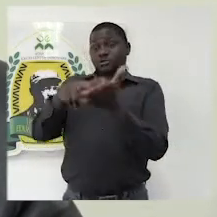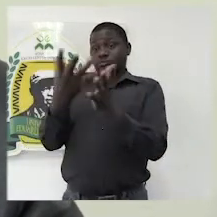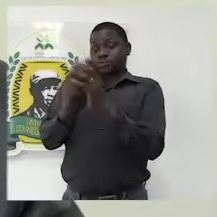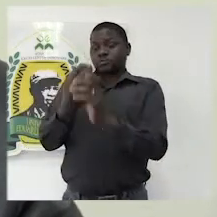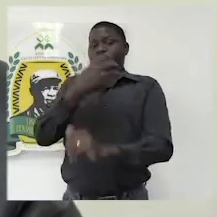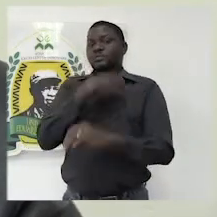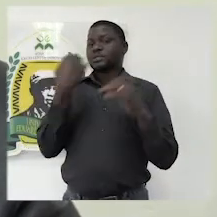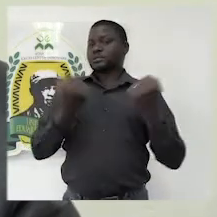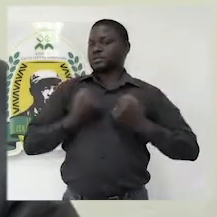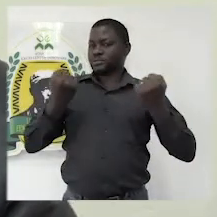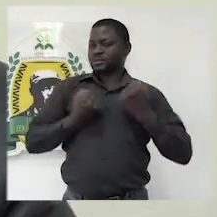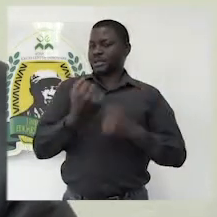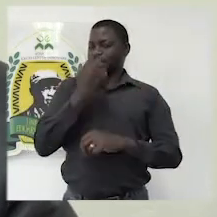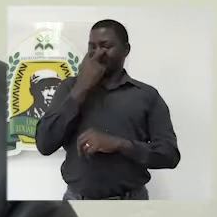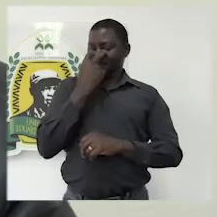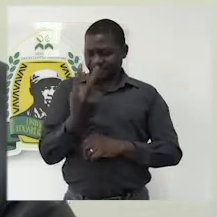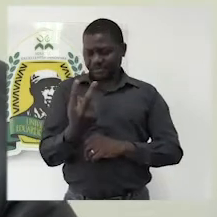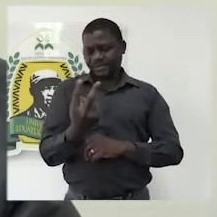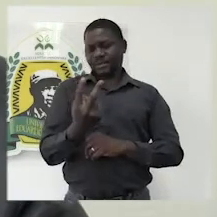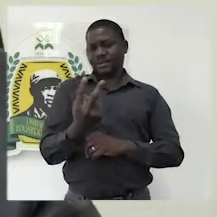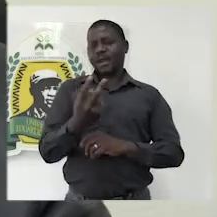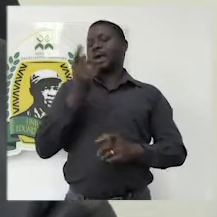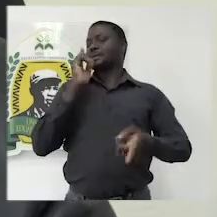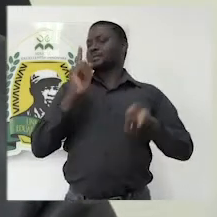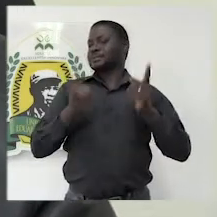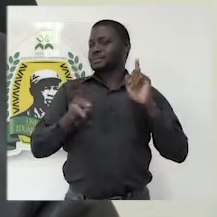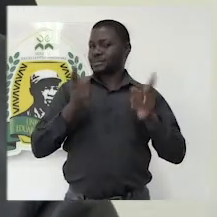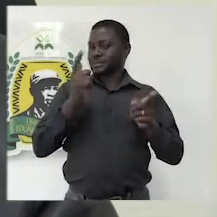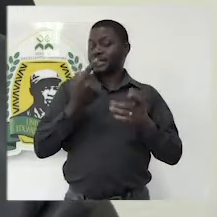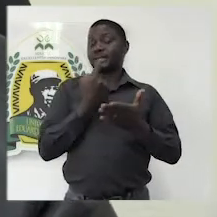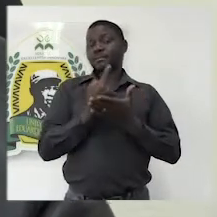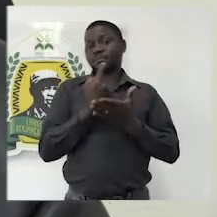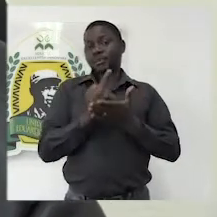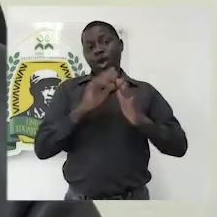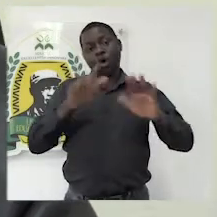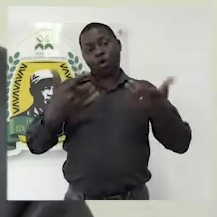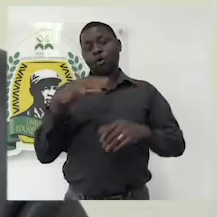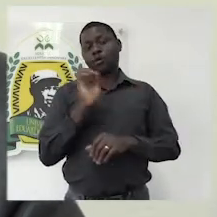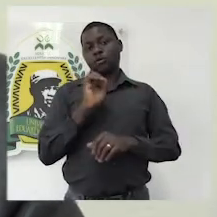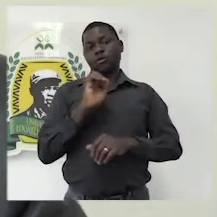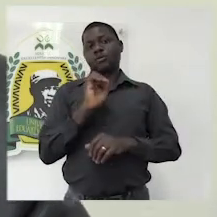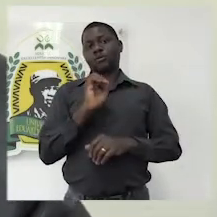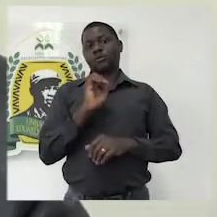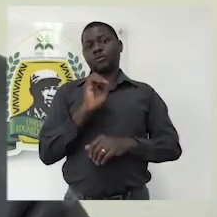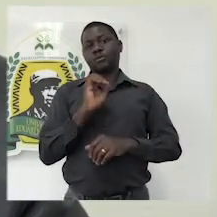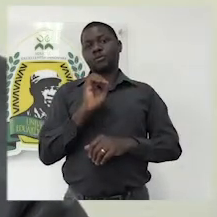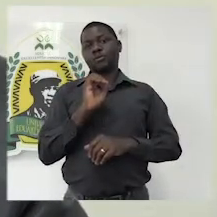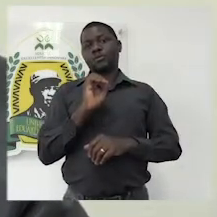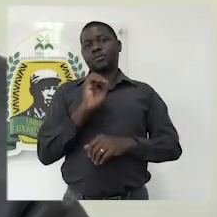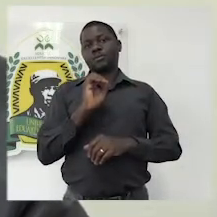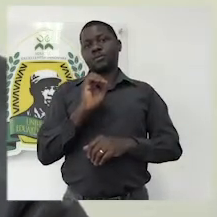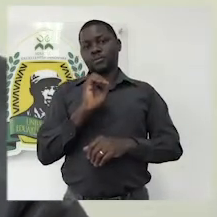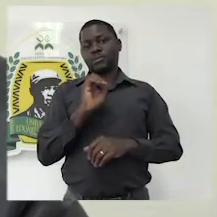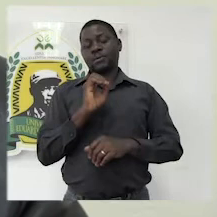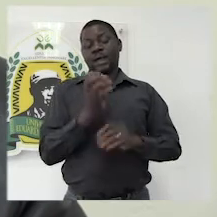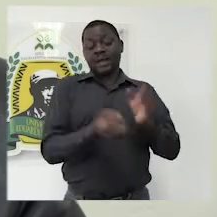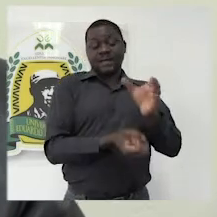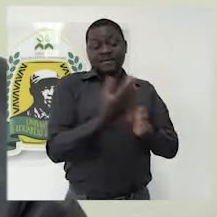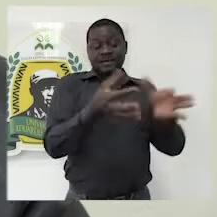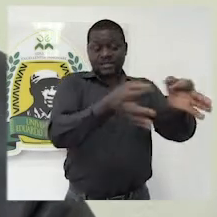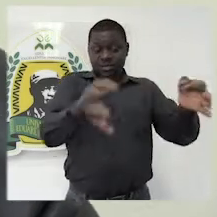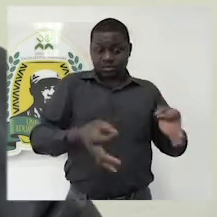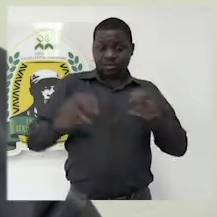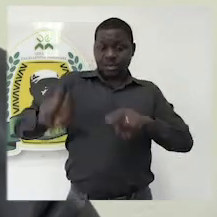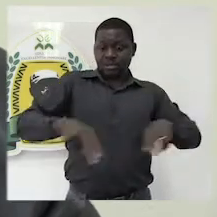de Saúde, portanto, se há necessidade ou não, tanto de se produzir um